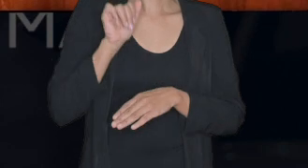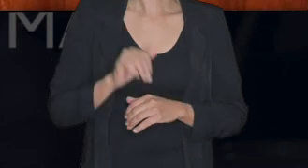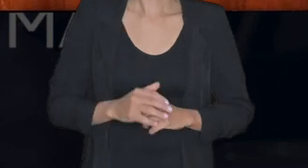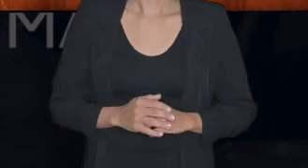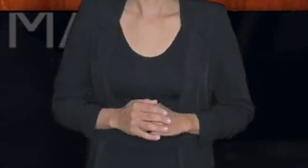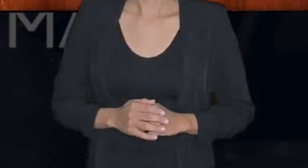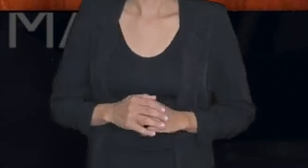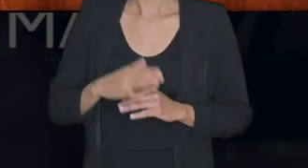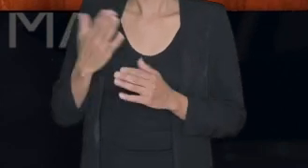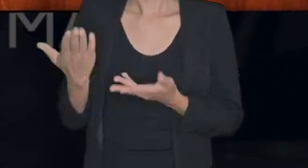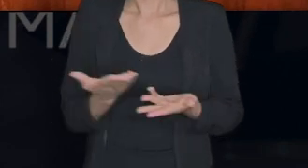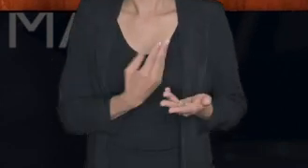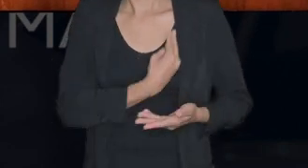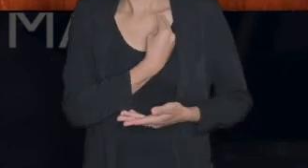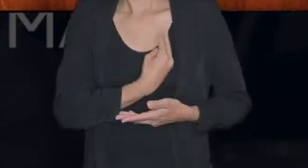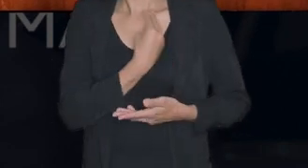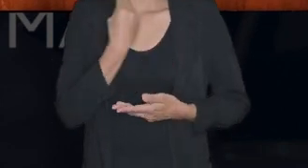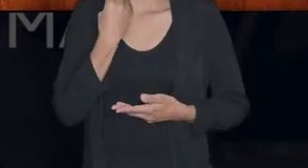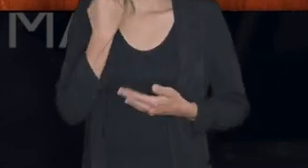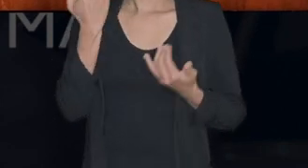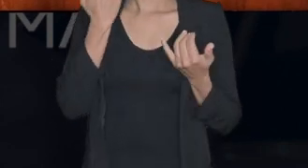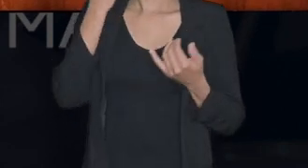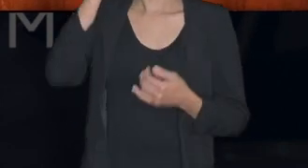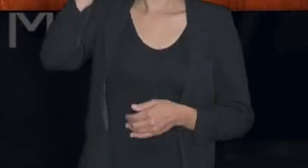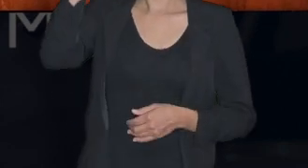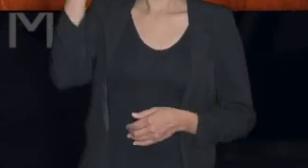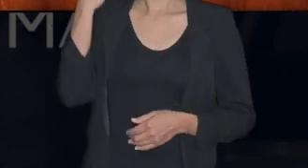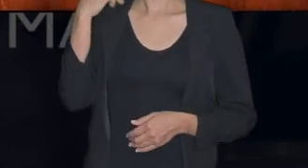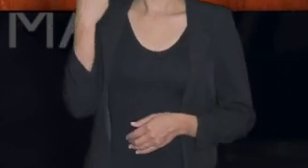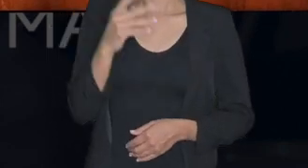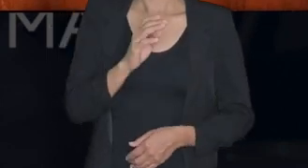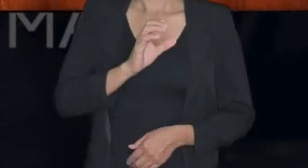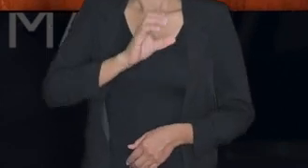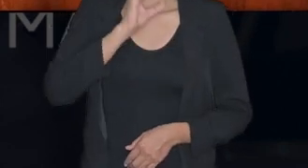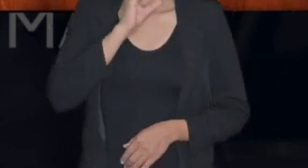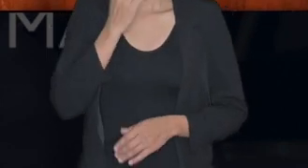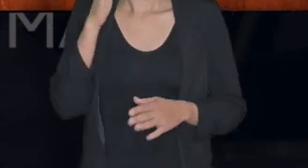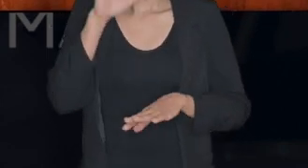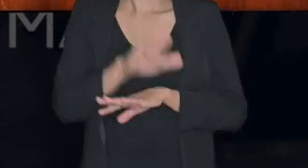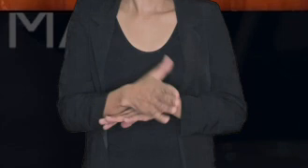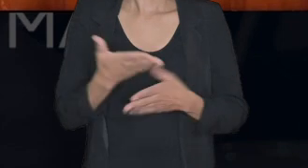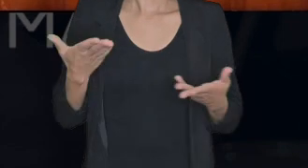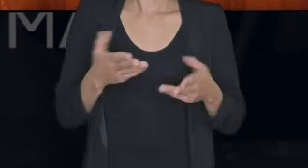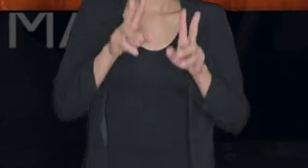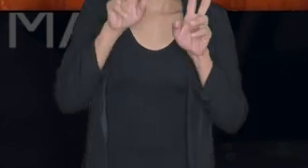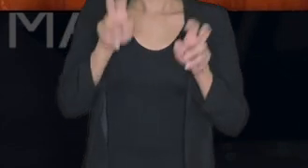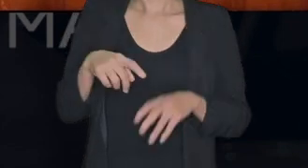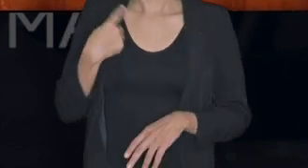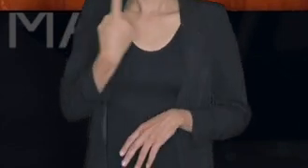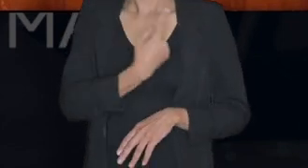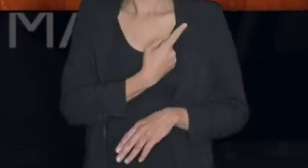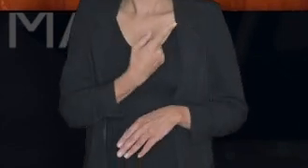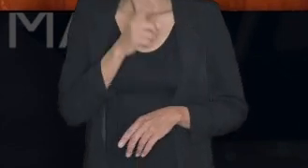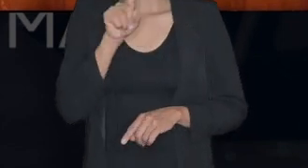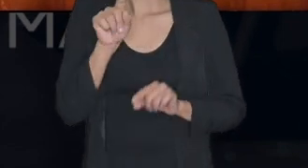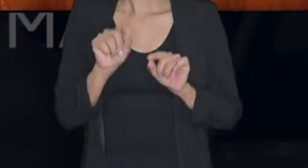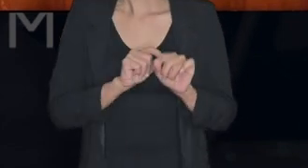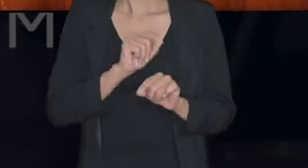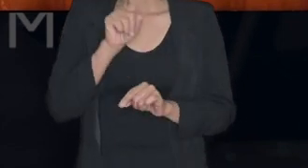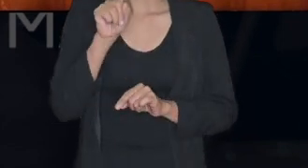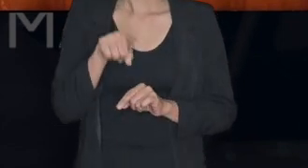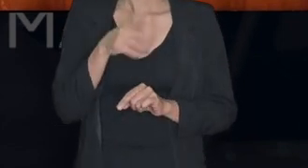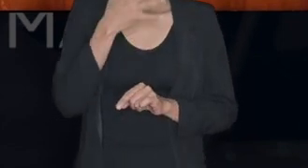seu conhecimento na tarde de hoje sobre um tema para nós, digamos assim, tão desconhecido de uma forma